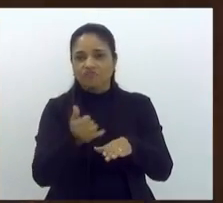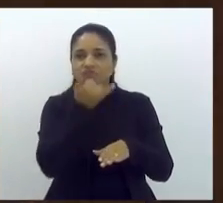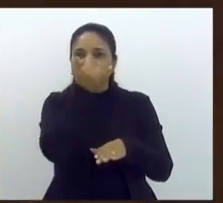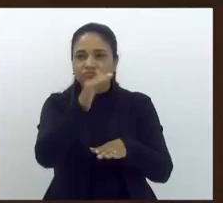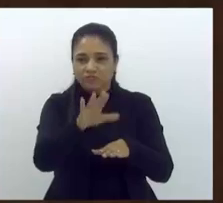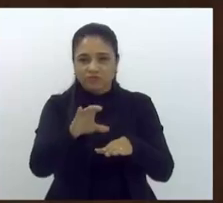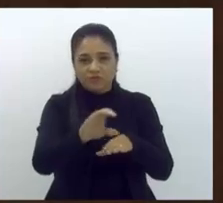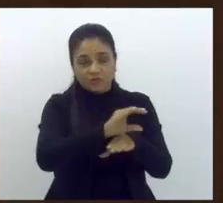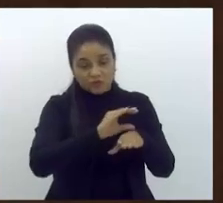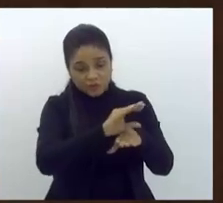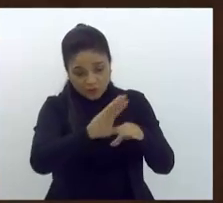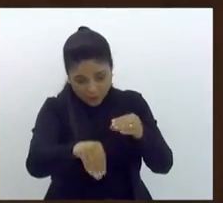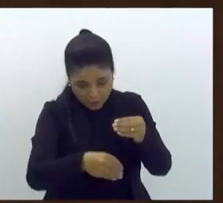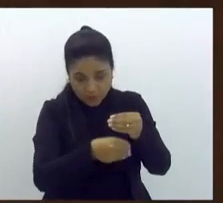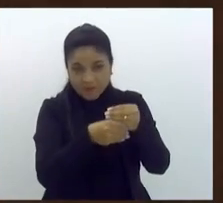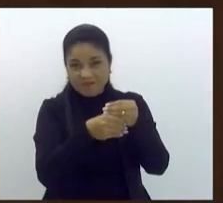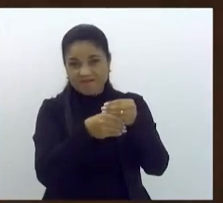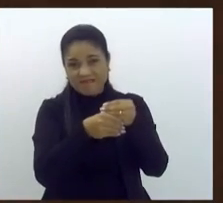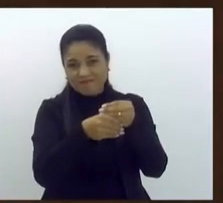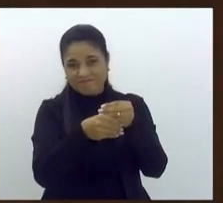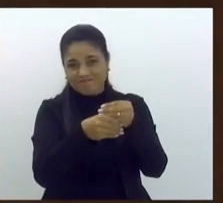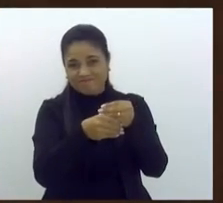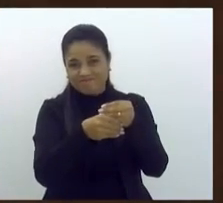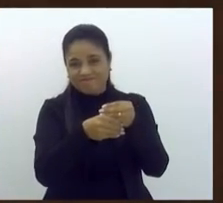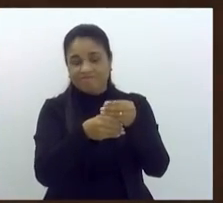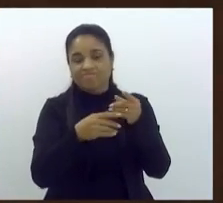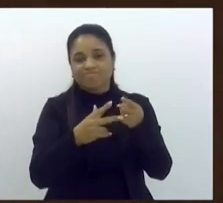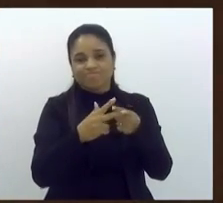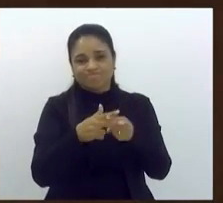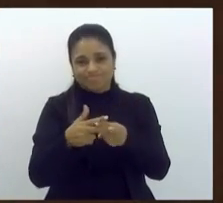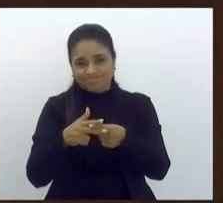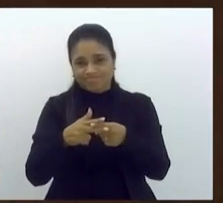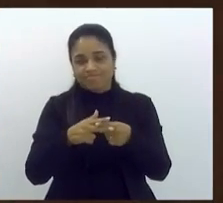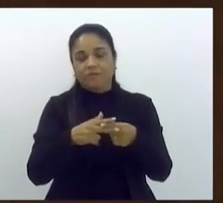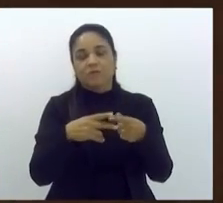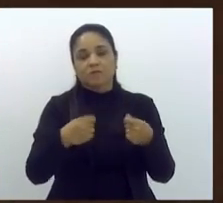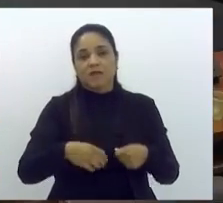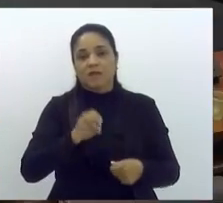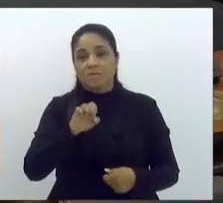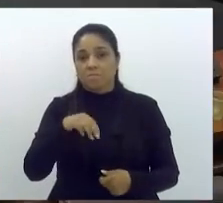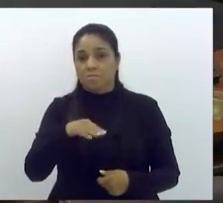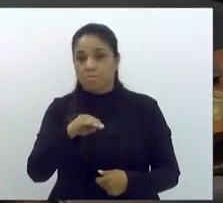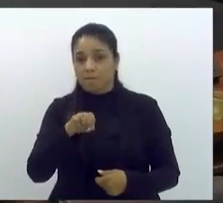com emenda porque uma pequena retificação na ementa